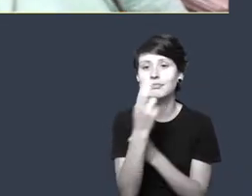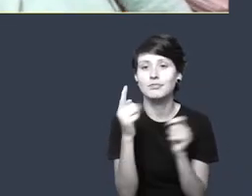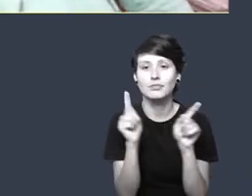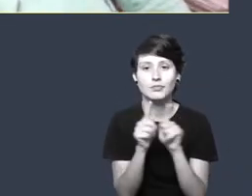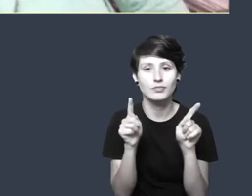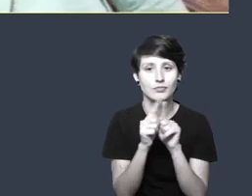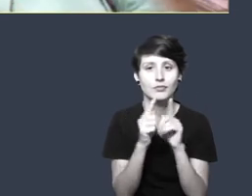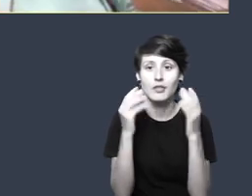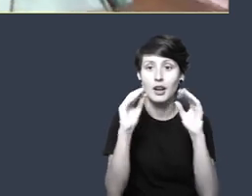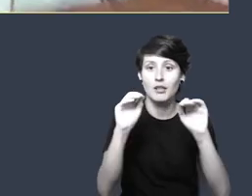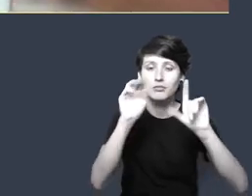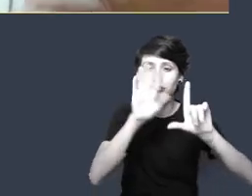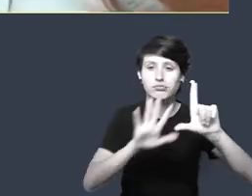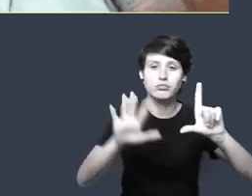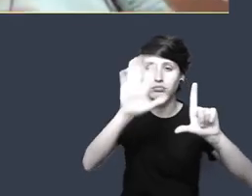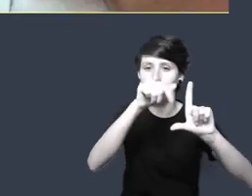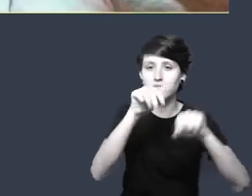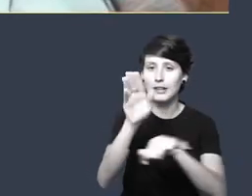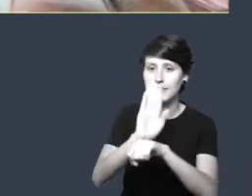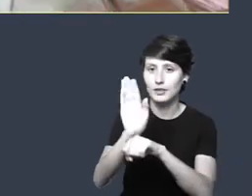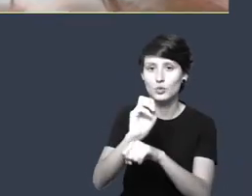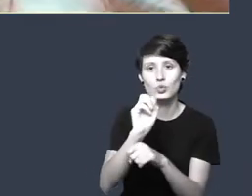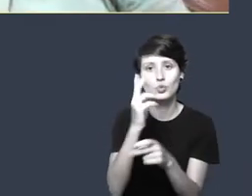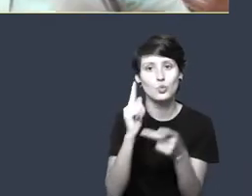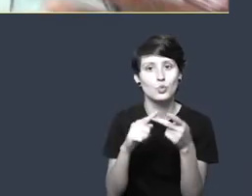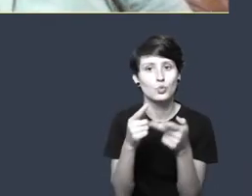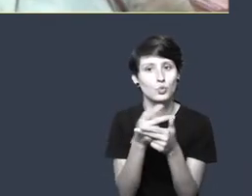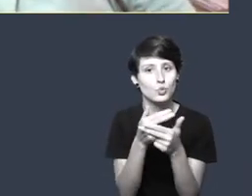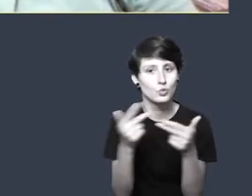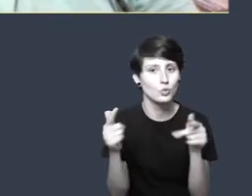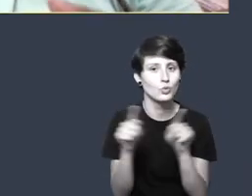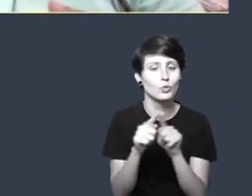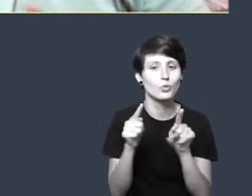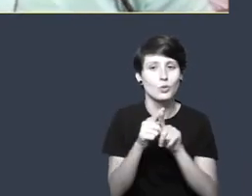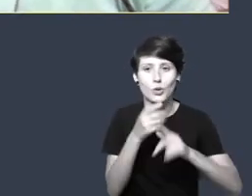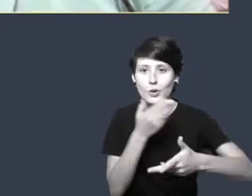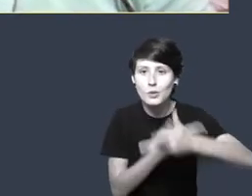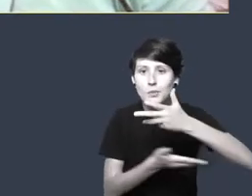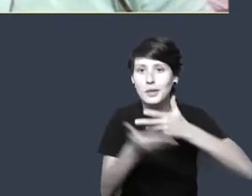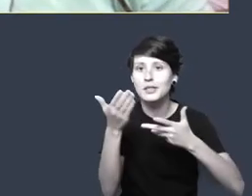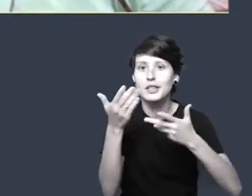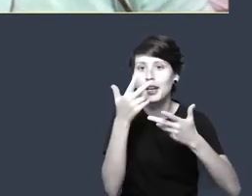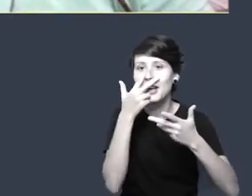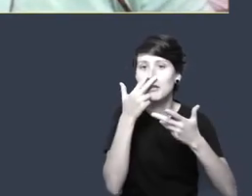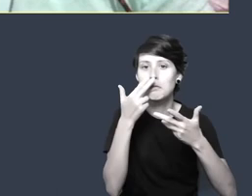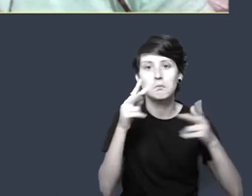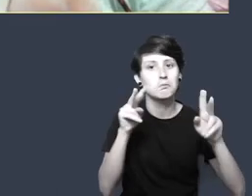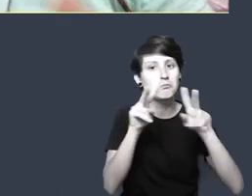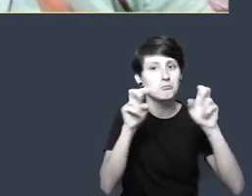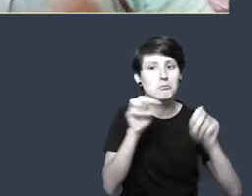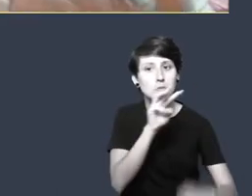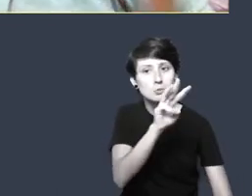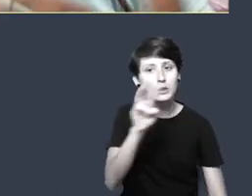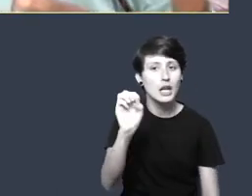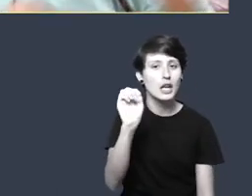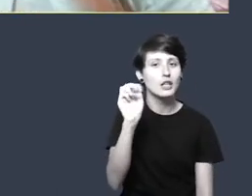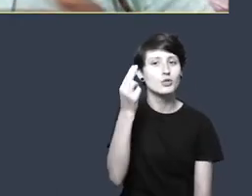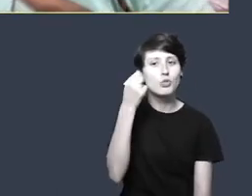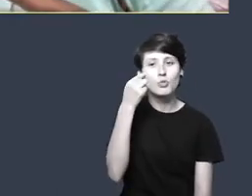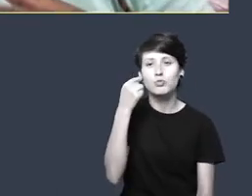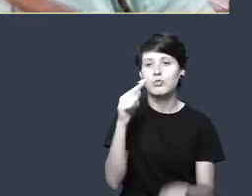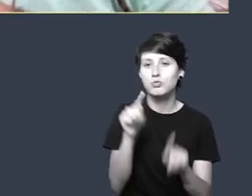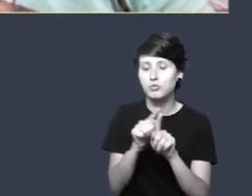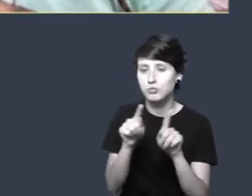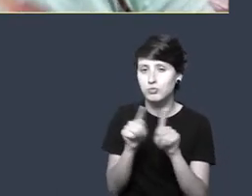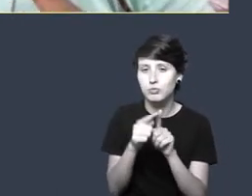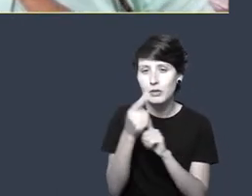a tela de novo do vídeo, ou alguma, se você quiser compartilhar a tela de algum site também, e aí já vou fazer a do